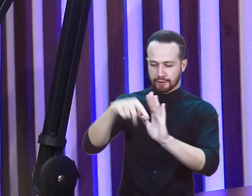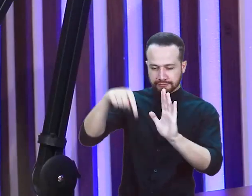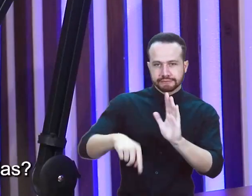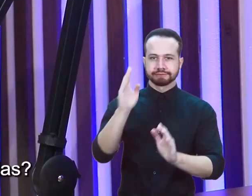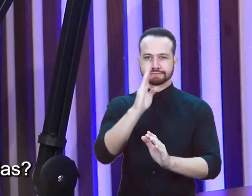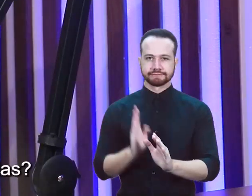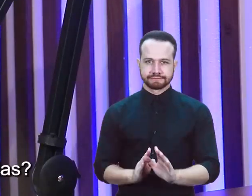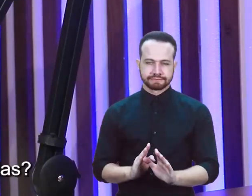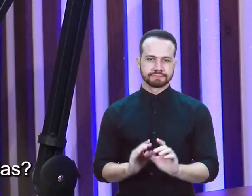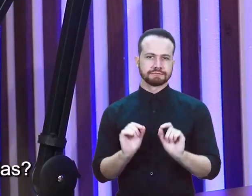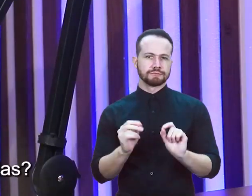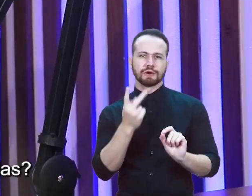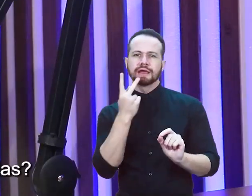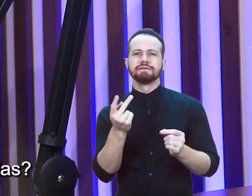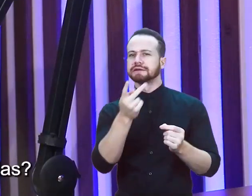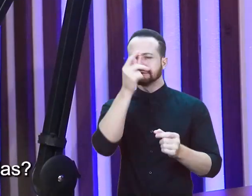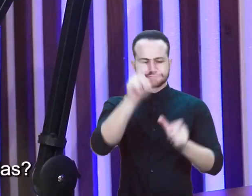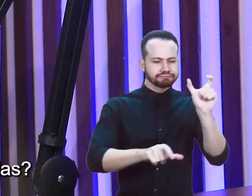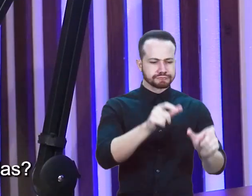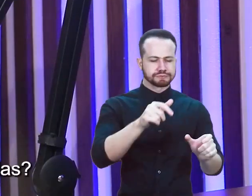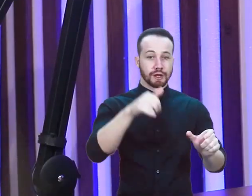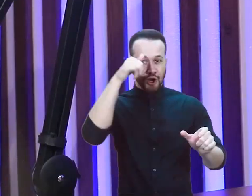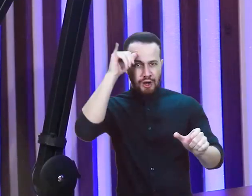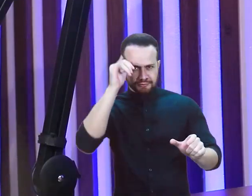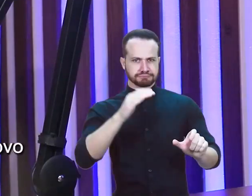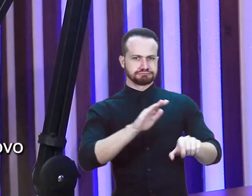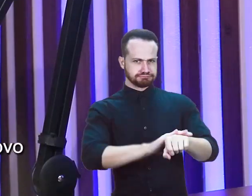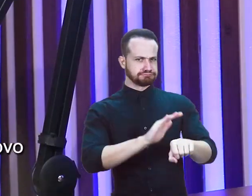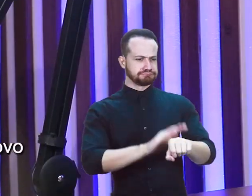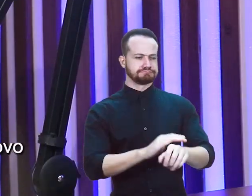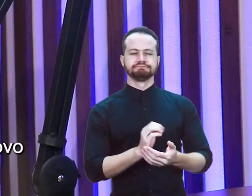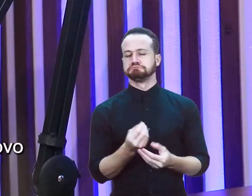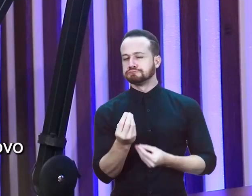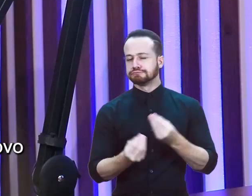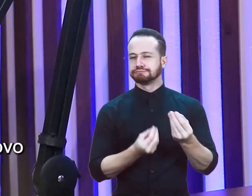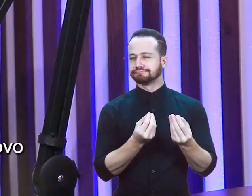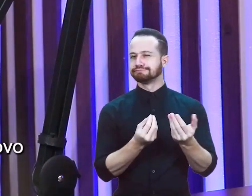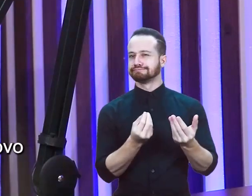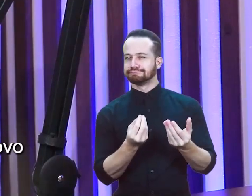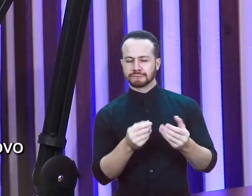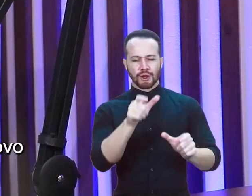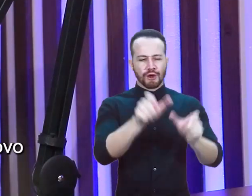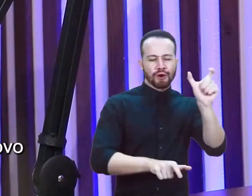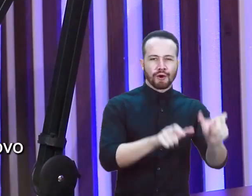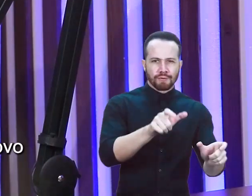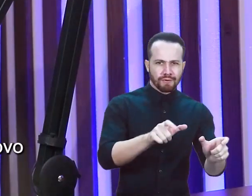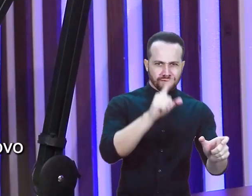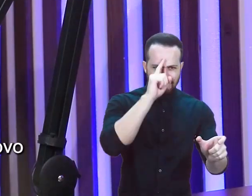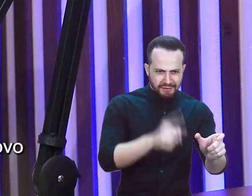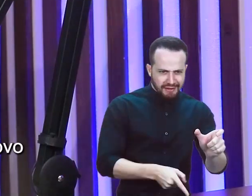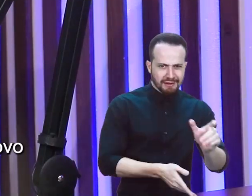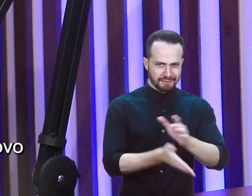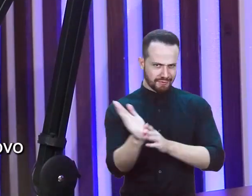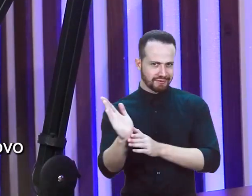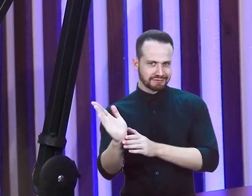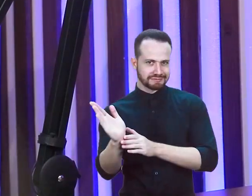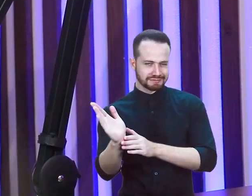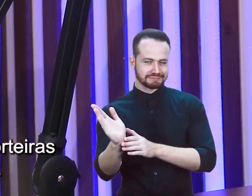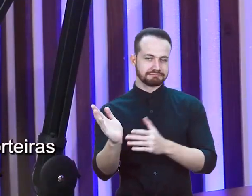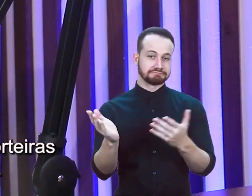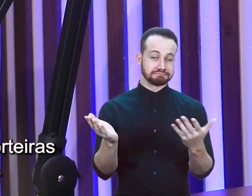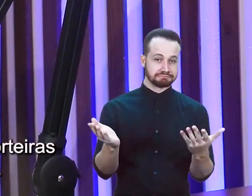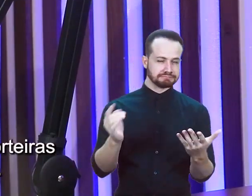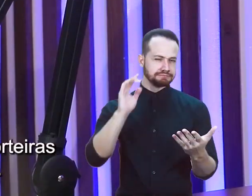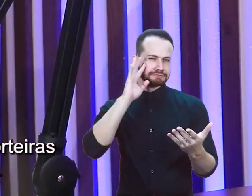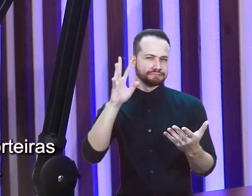brasileiras. O que faz os donos das fazendas? Ele vai mandar todo aquele povo embora dali. Eles abrem